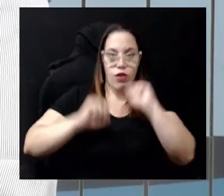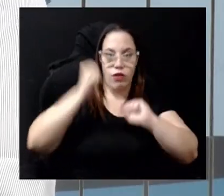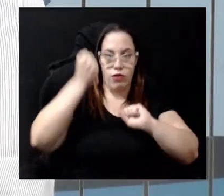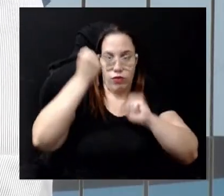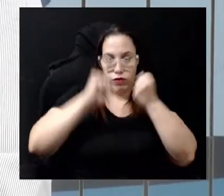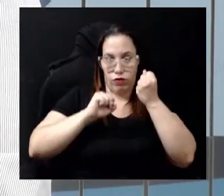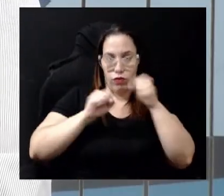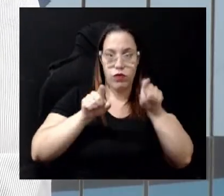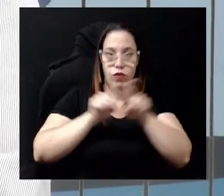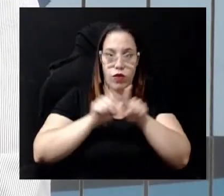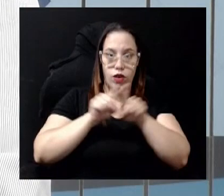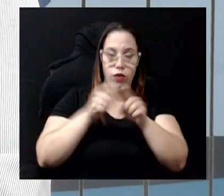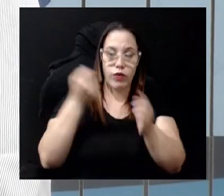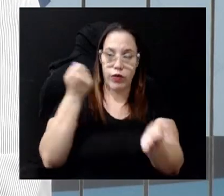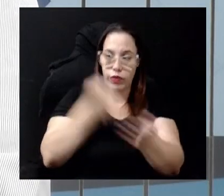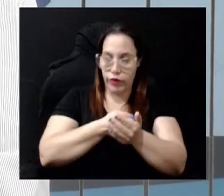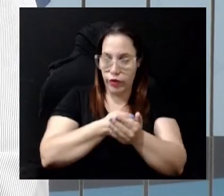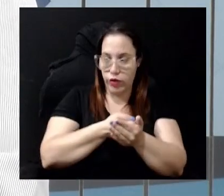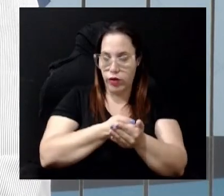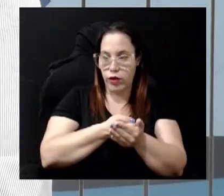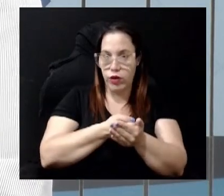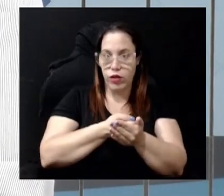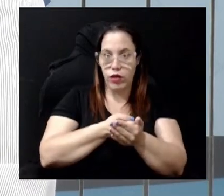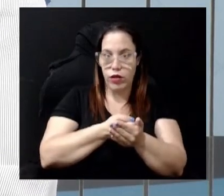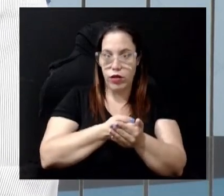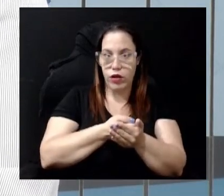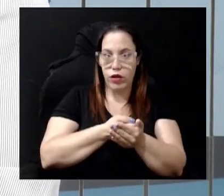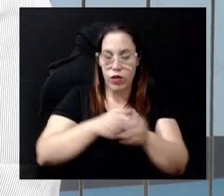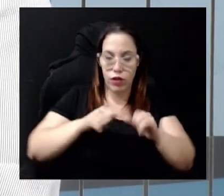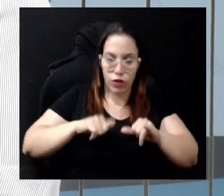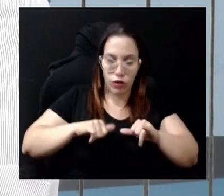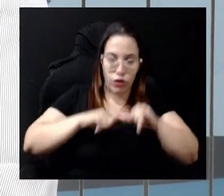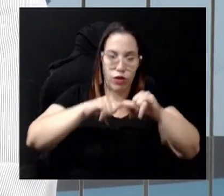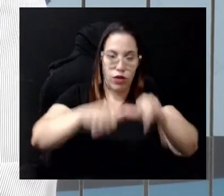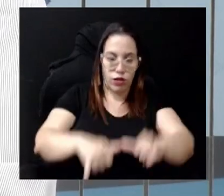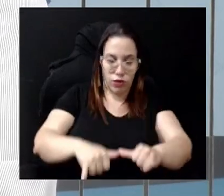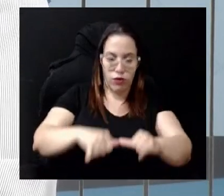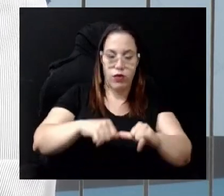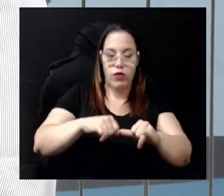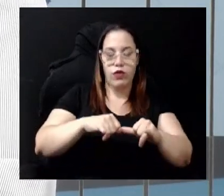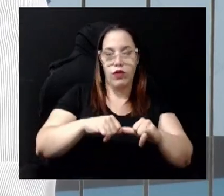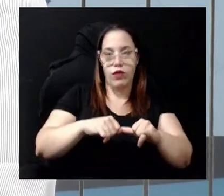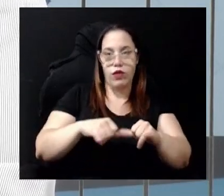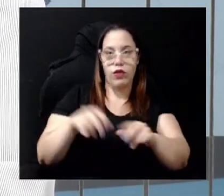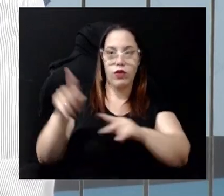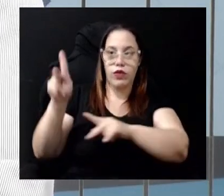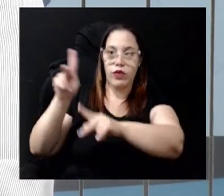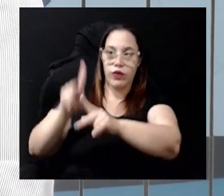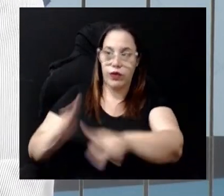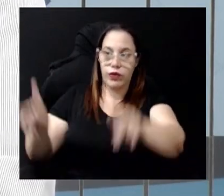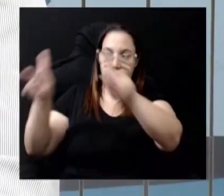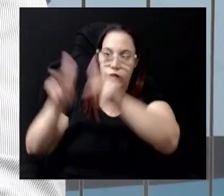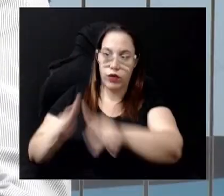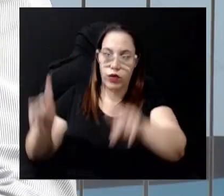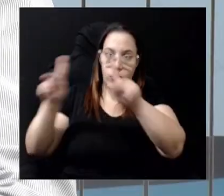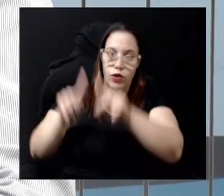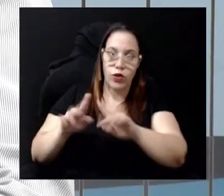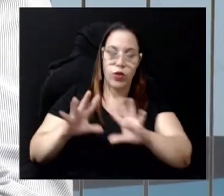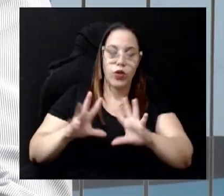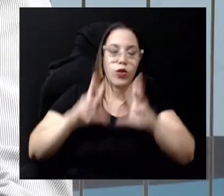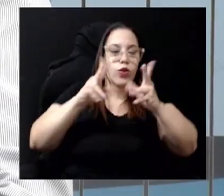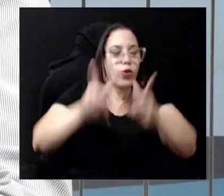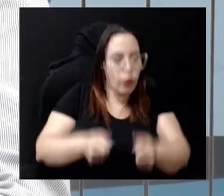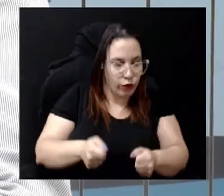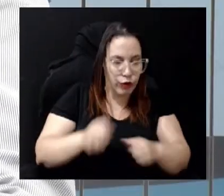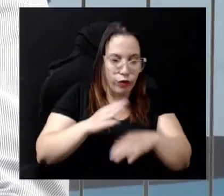conta, mas às vezes vai na conta do carrinho do supermercado, na conta do shopping center, porque todos os produtos vão incorporar de